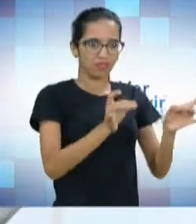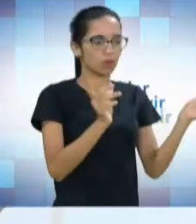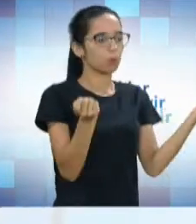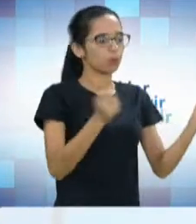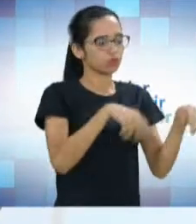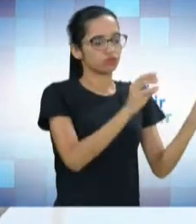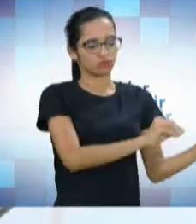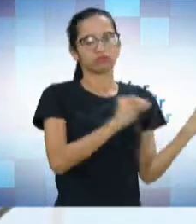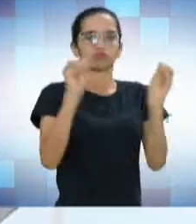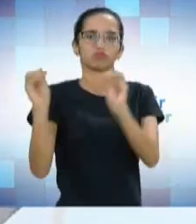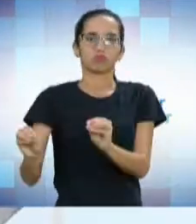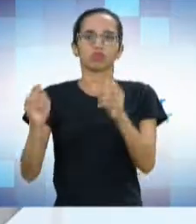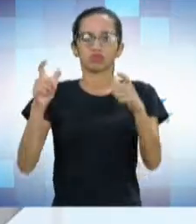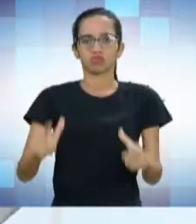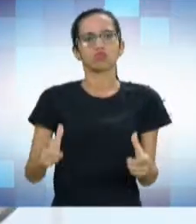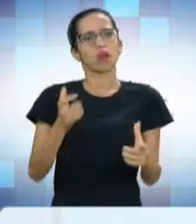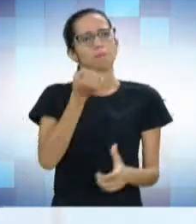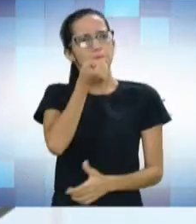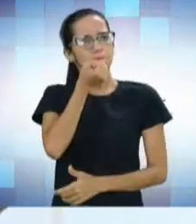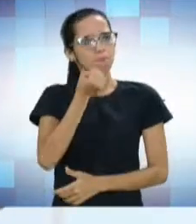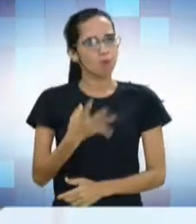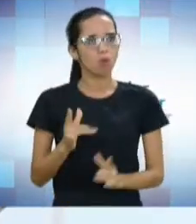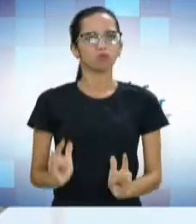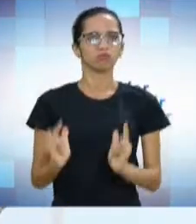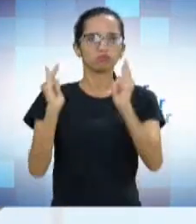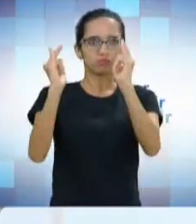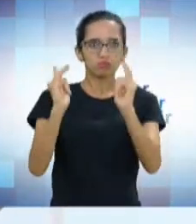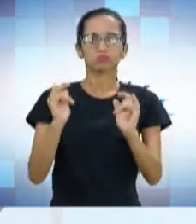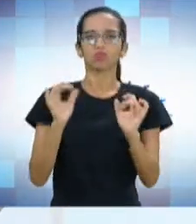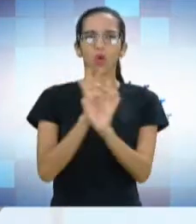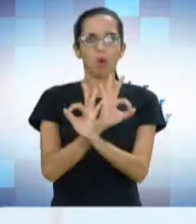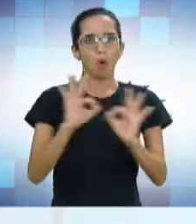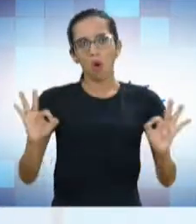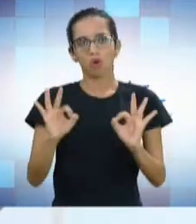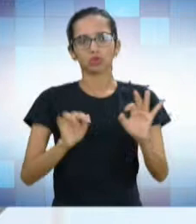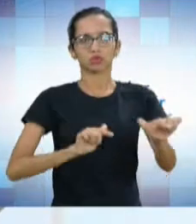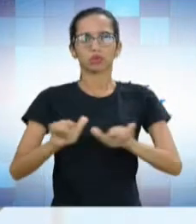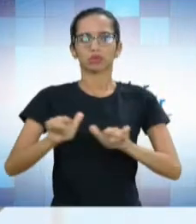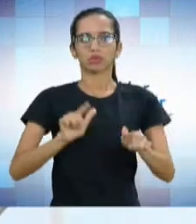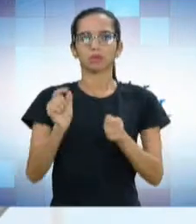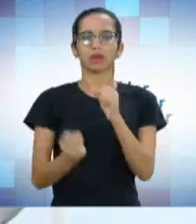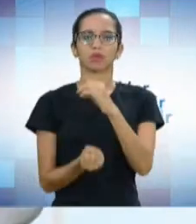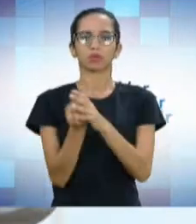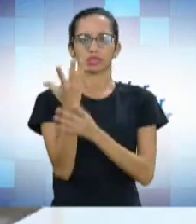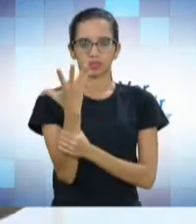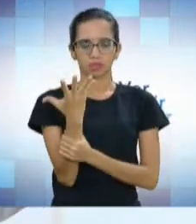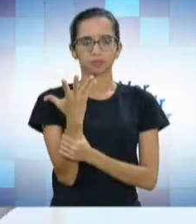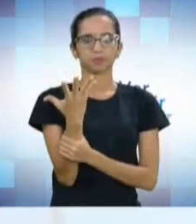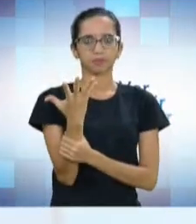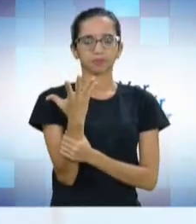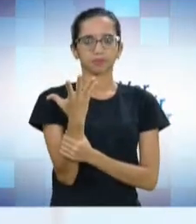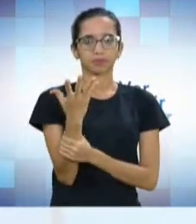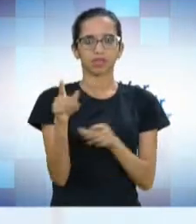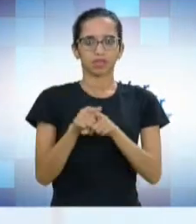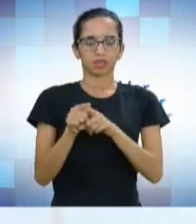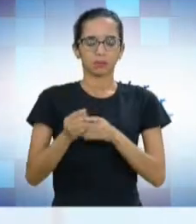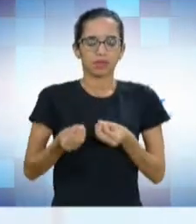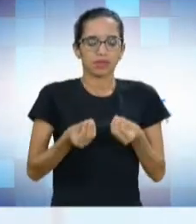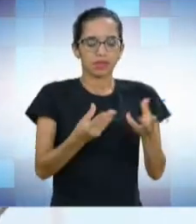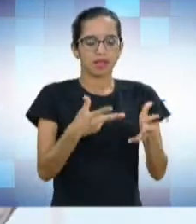digno moderno com todas as condições necessárias para fazer um bom trabalho e oferecer à população